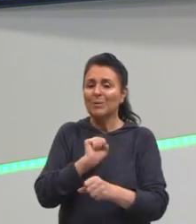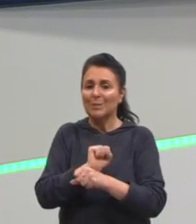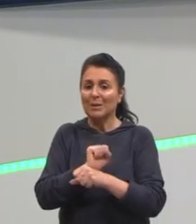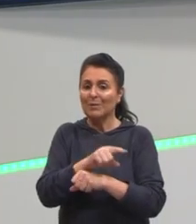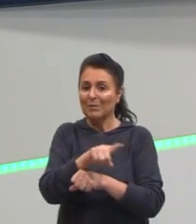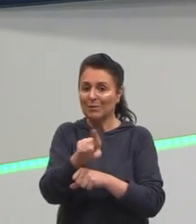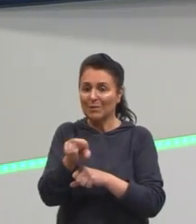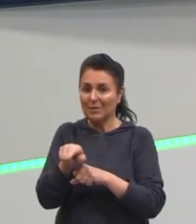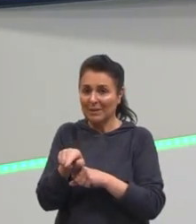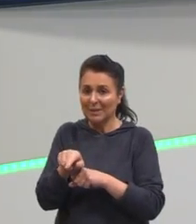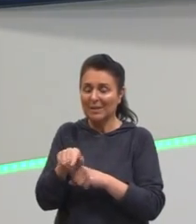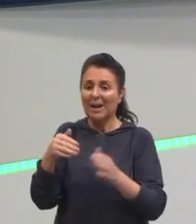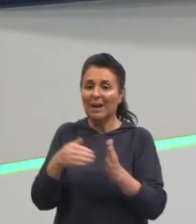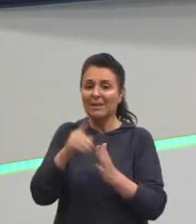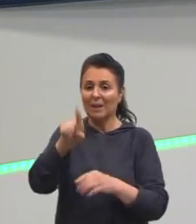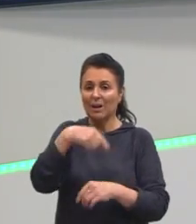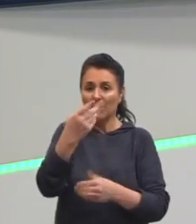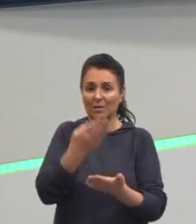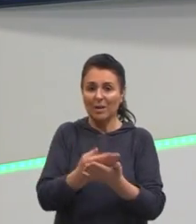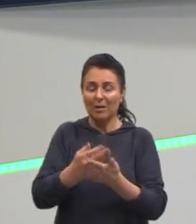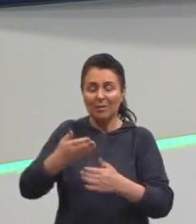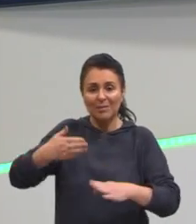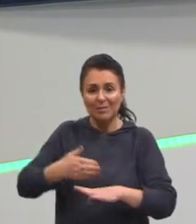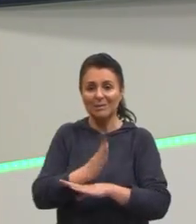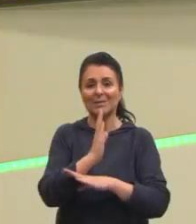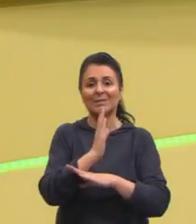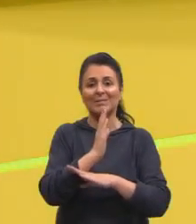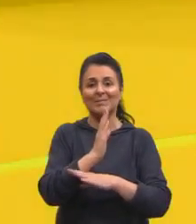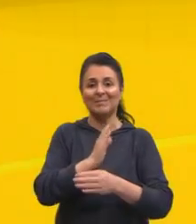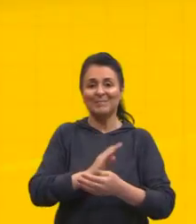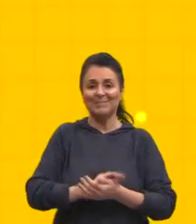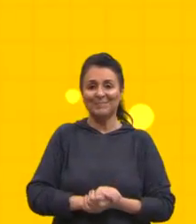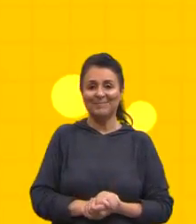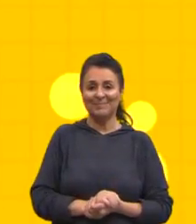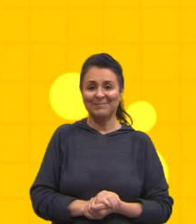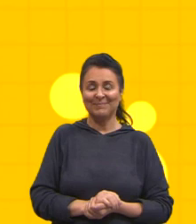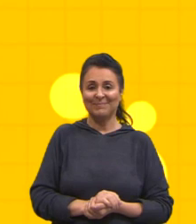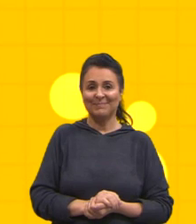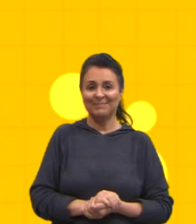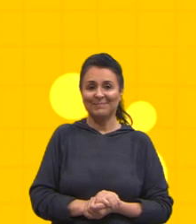aguardar vocês então até a próxima aula partiu passar E aí